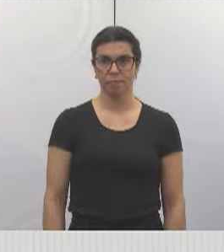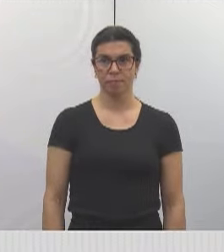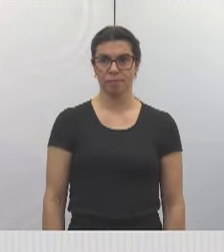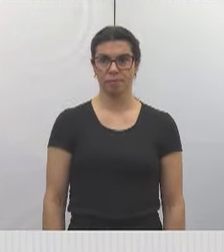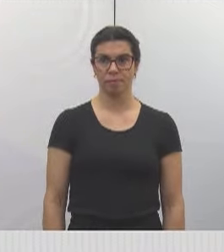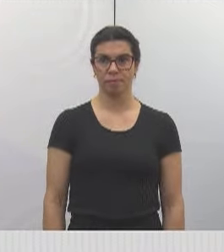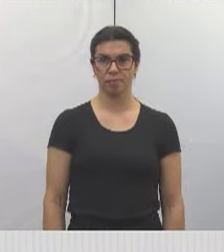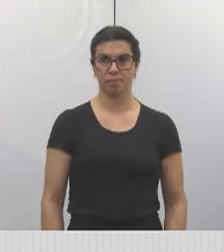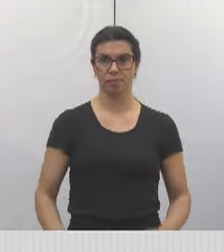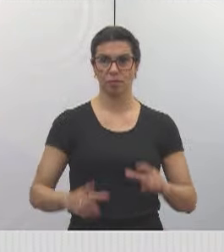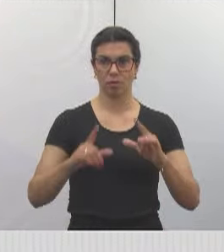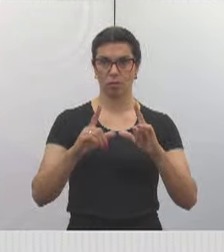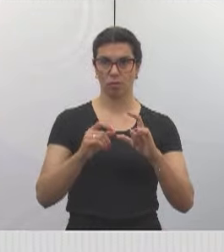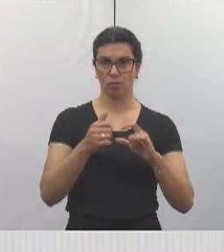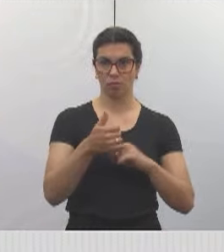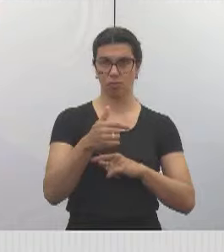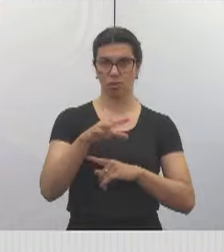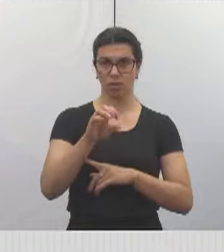A foto 10,